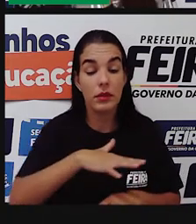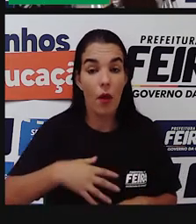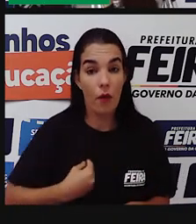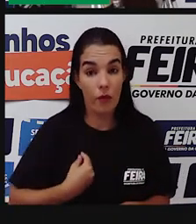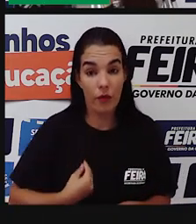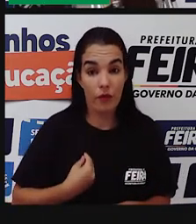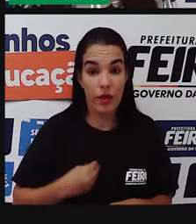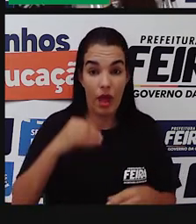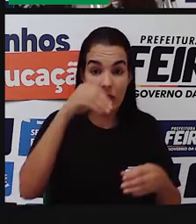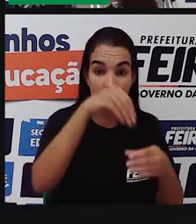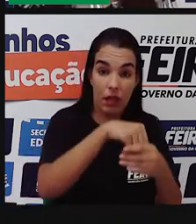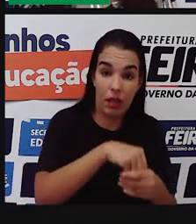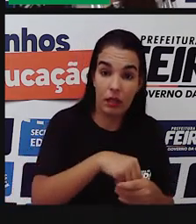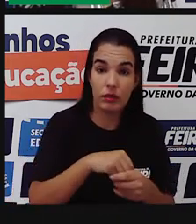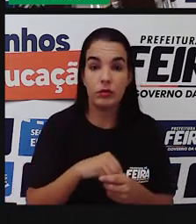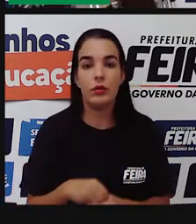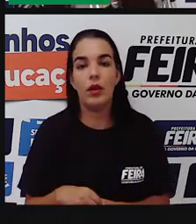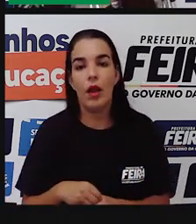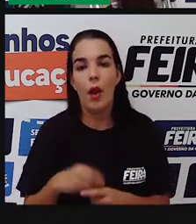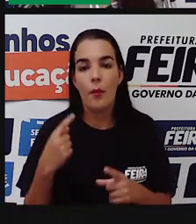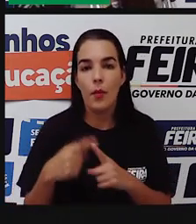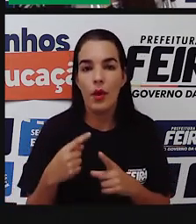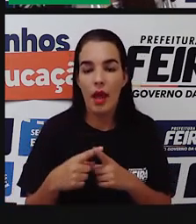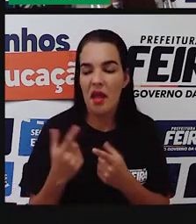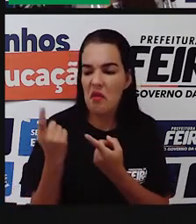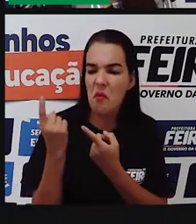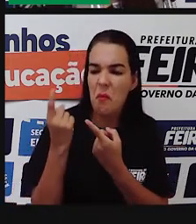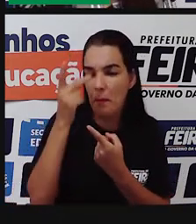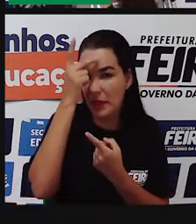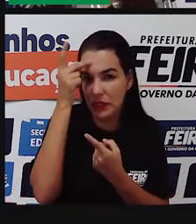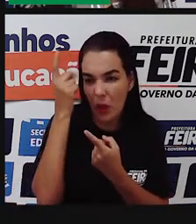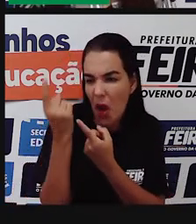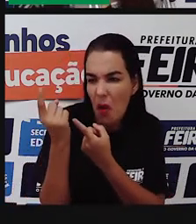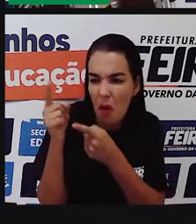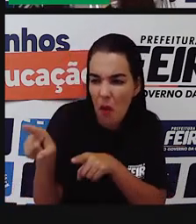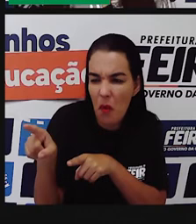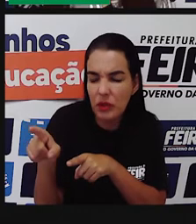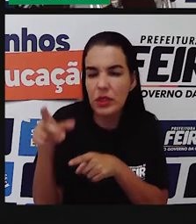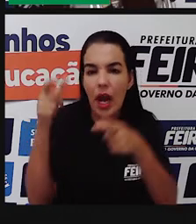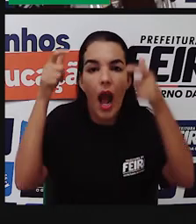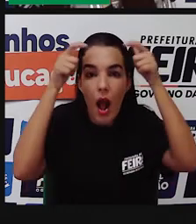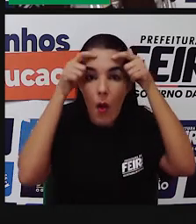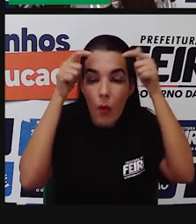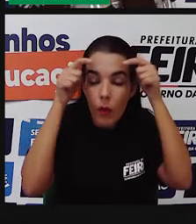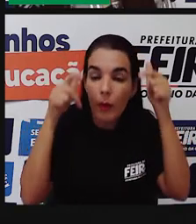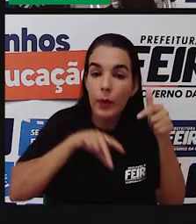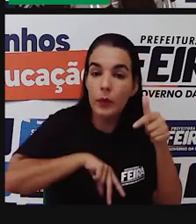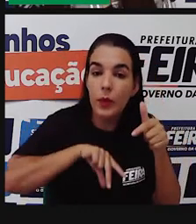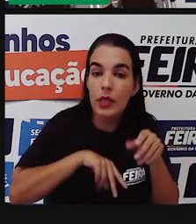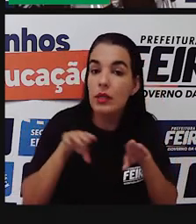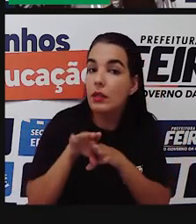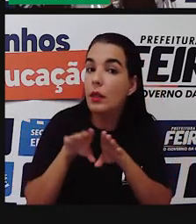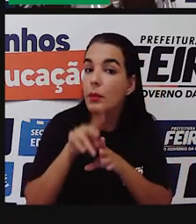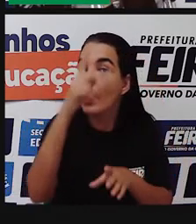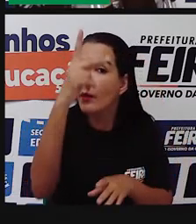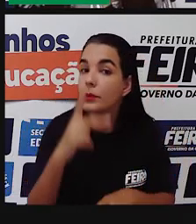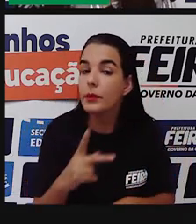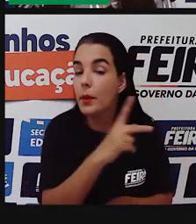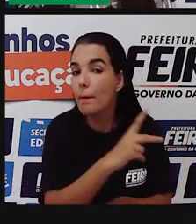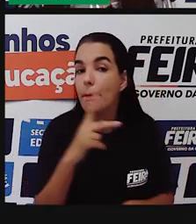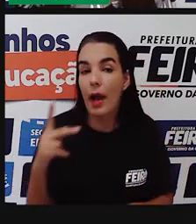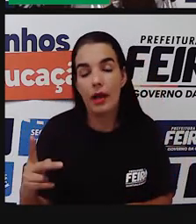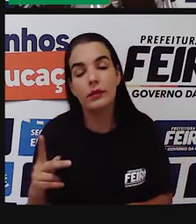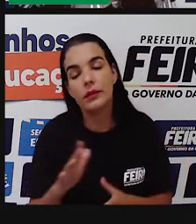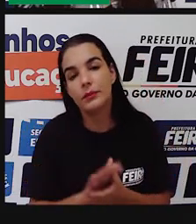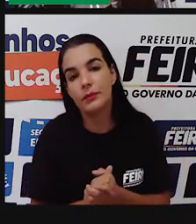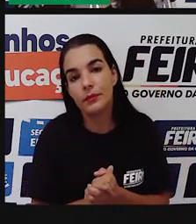contra os jesuítas e a coroa portuguesa, porque como havia escassez de mão de